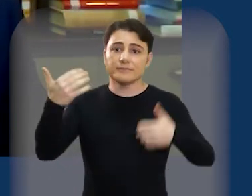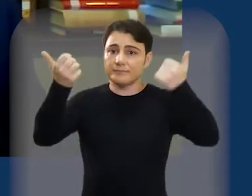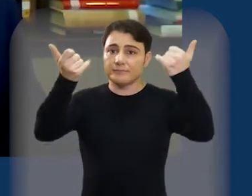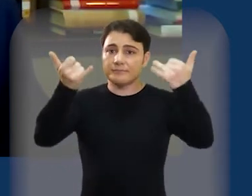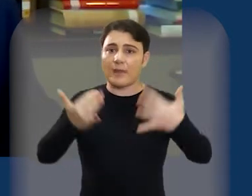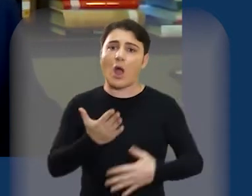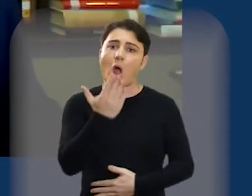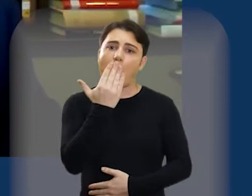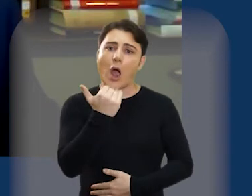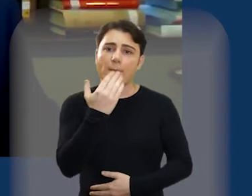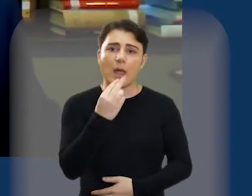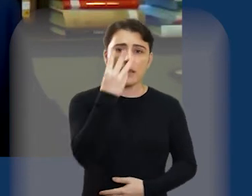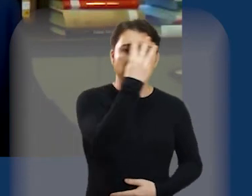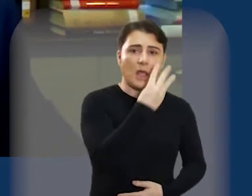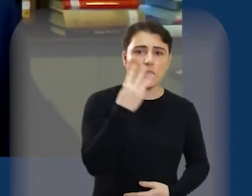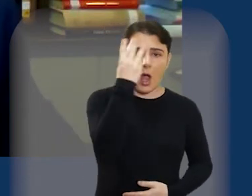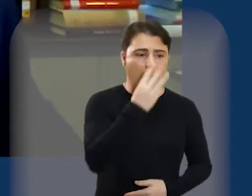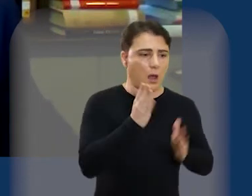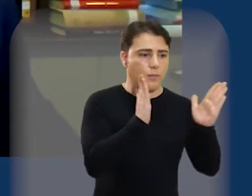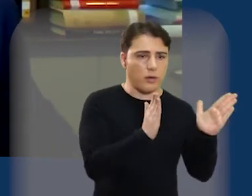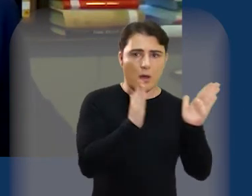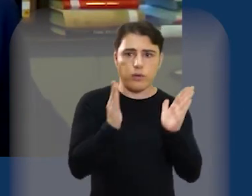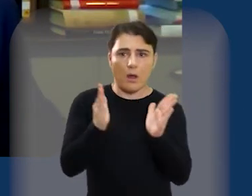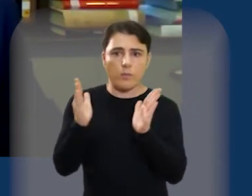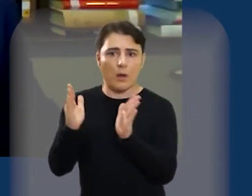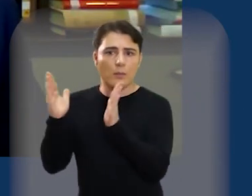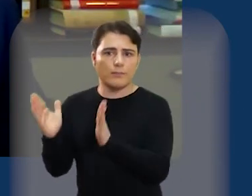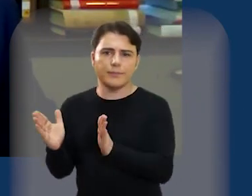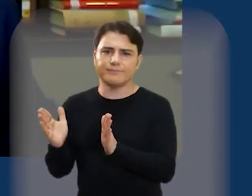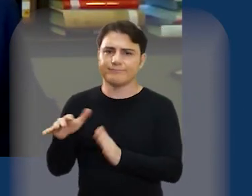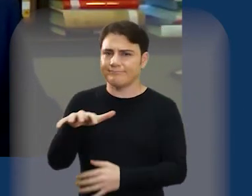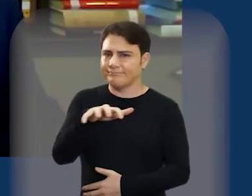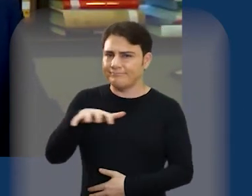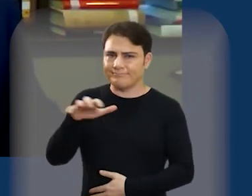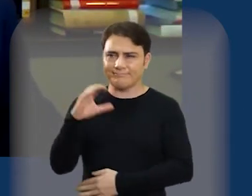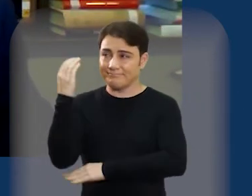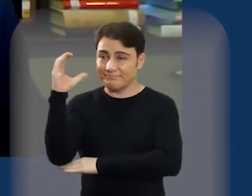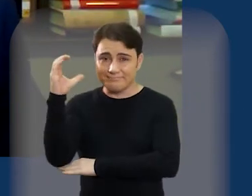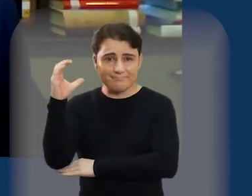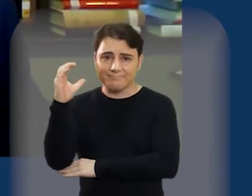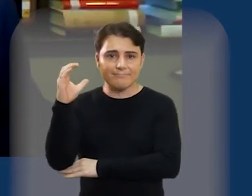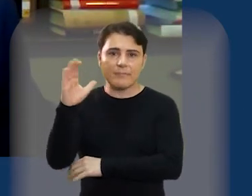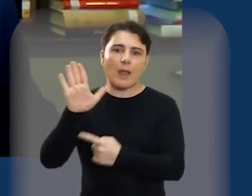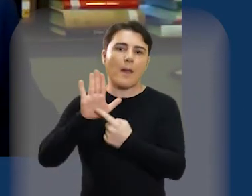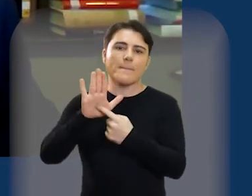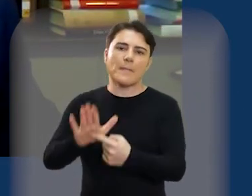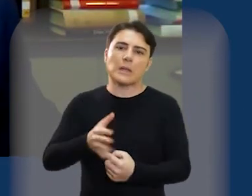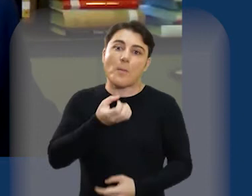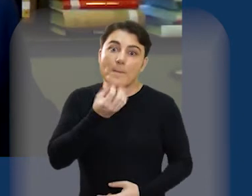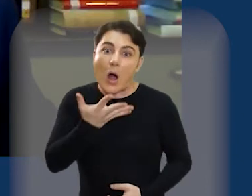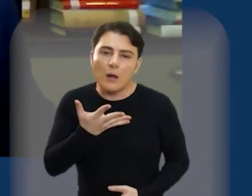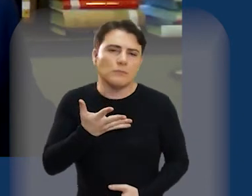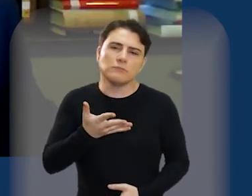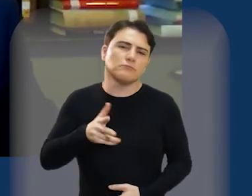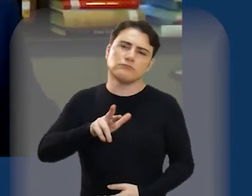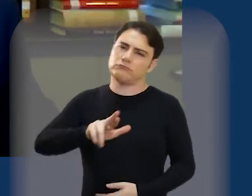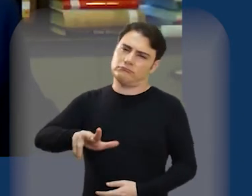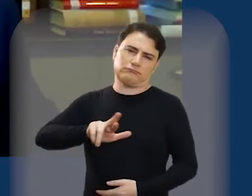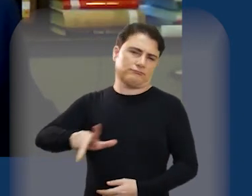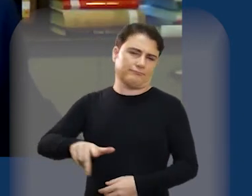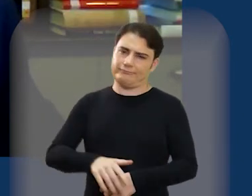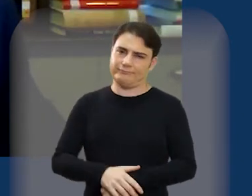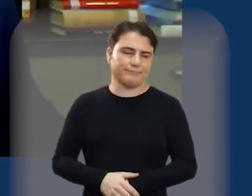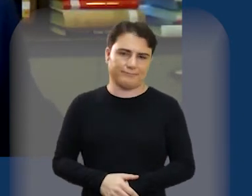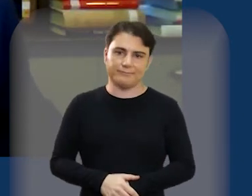teoria básica de comer de 3 em 3 horas, hoje praticamente a ciência está mostrando que não é